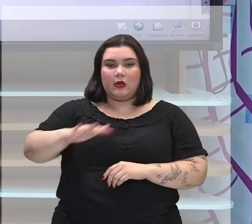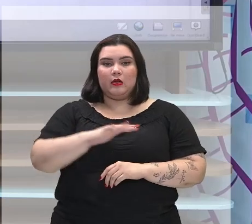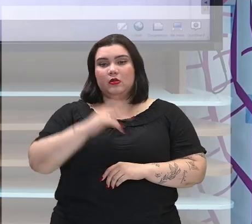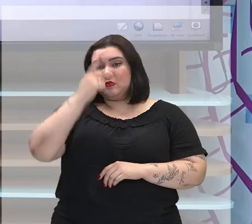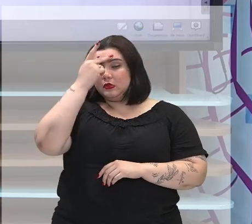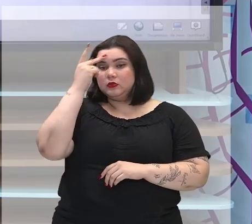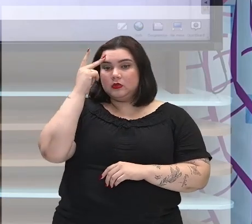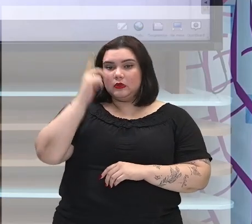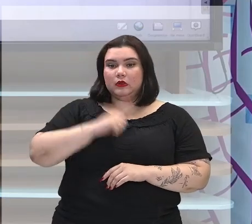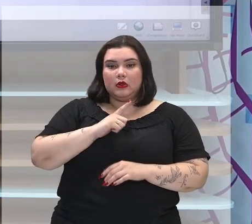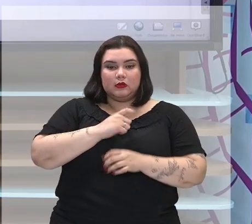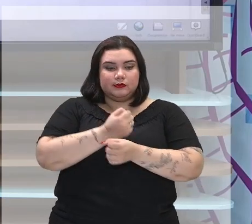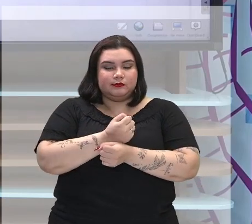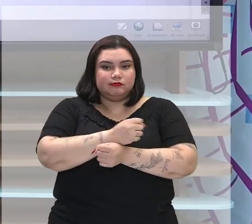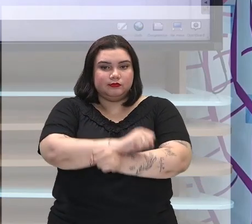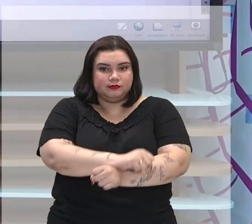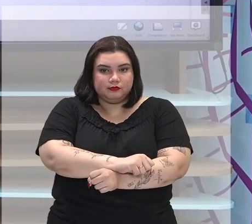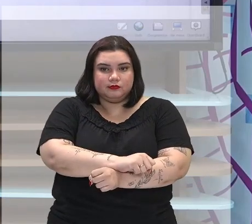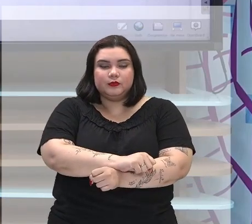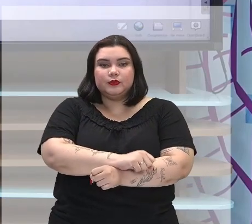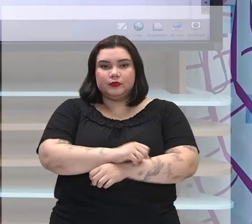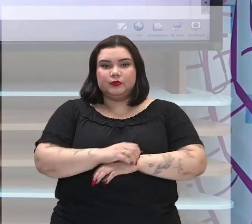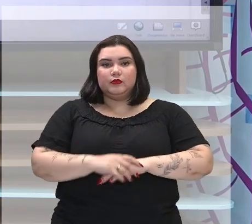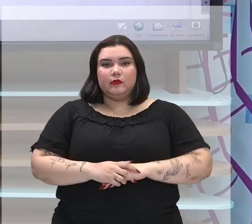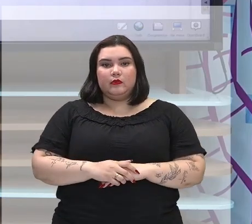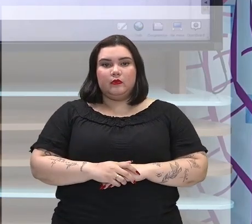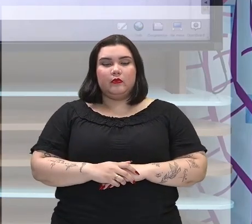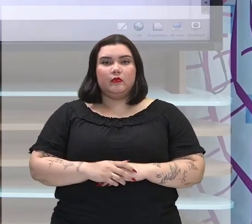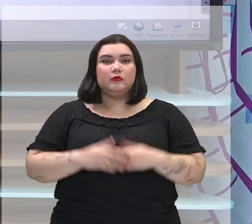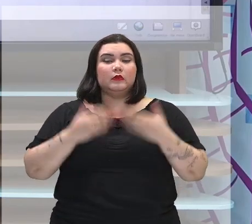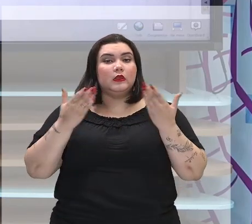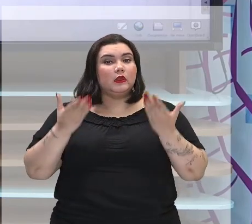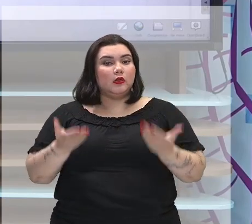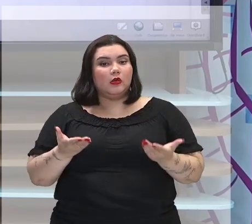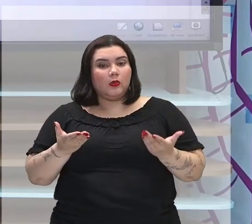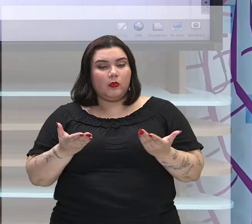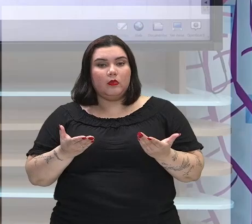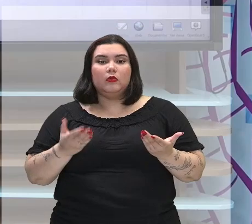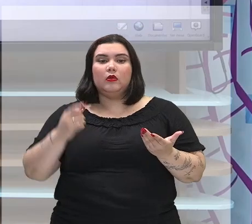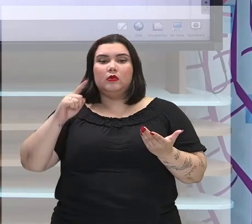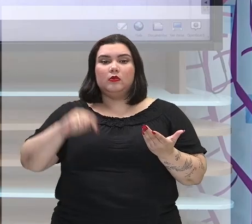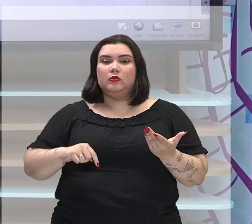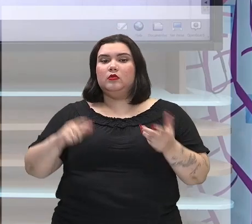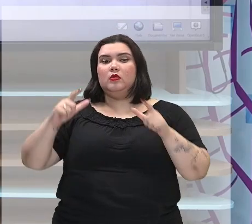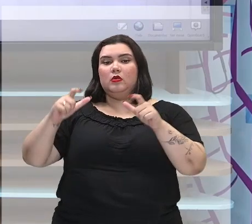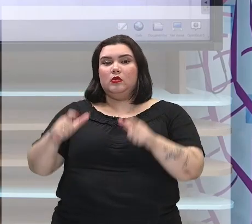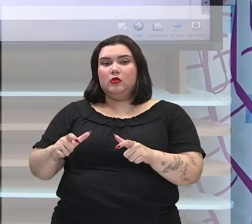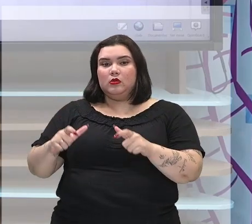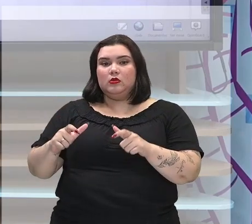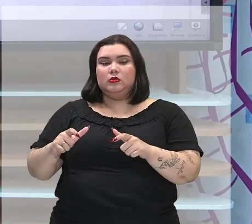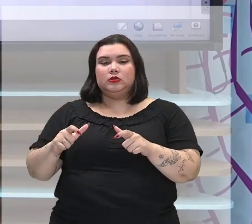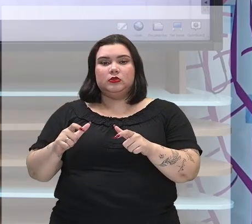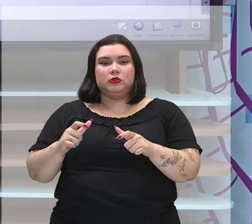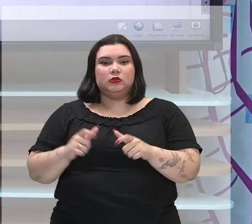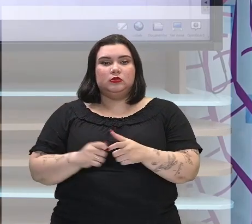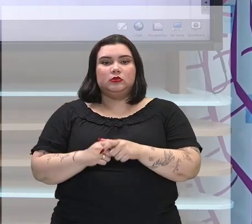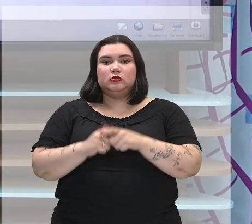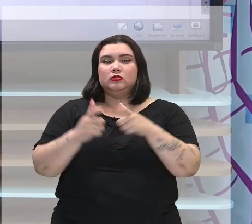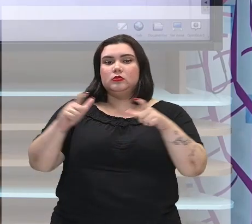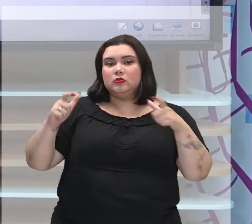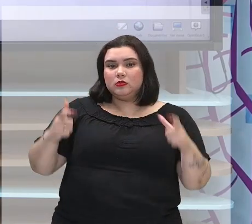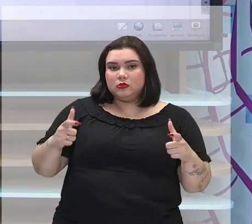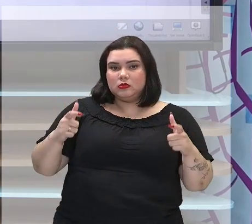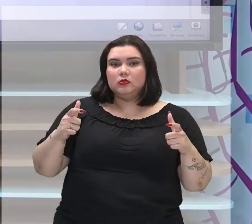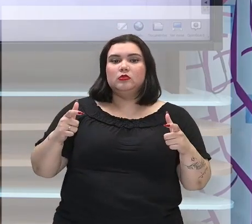são escravizadas. Sendo assim, é um território muito propício ao